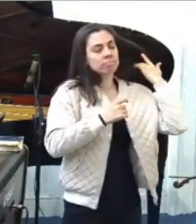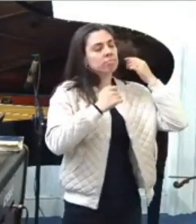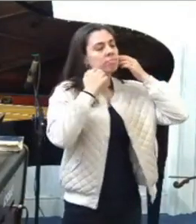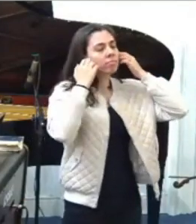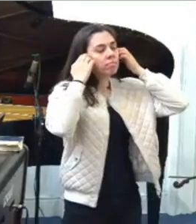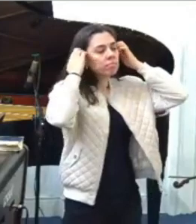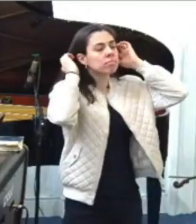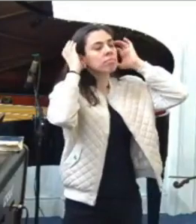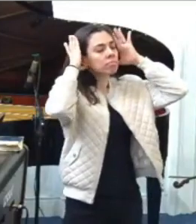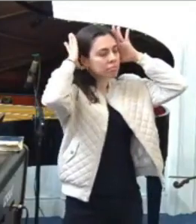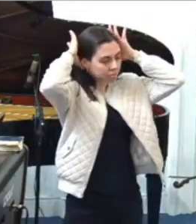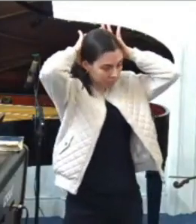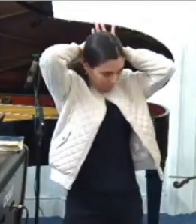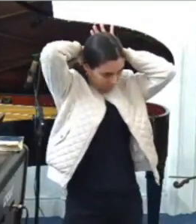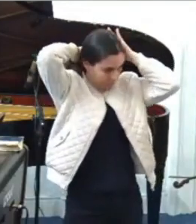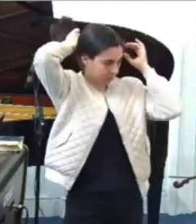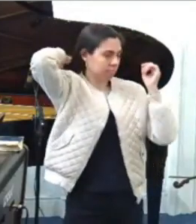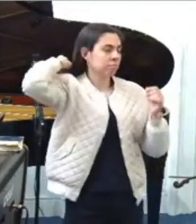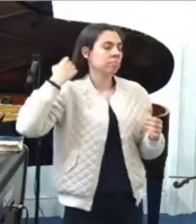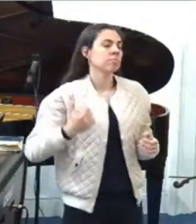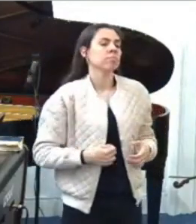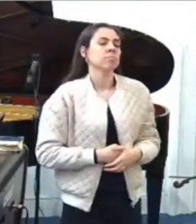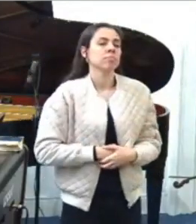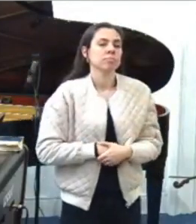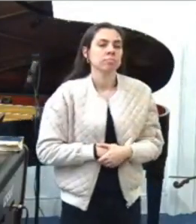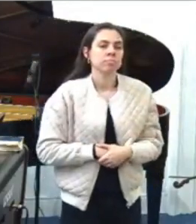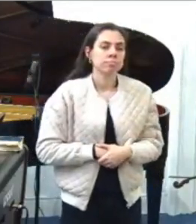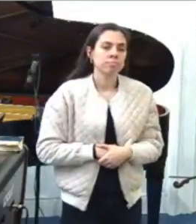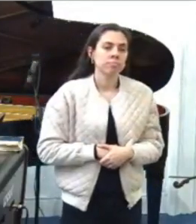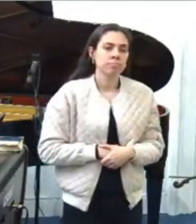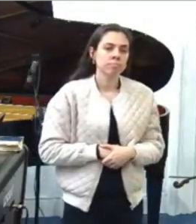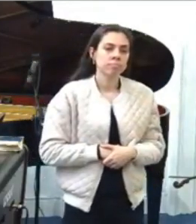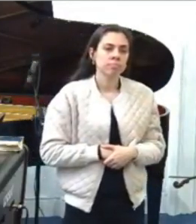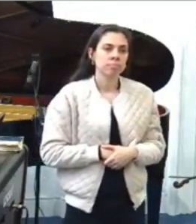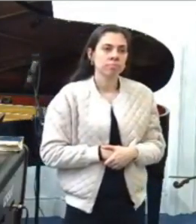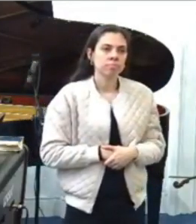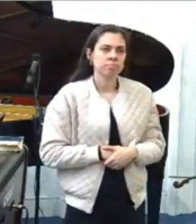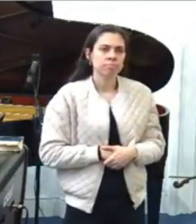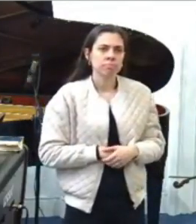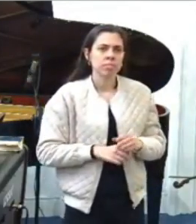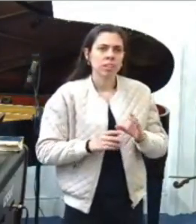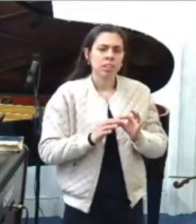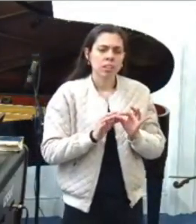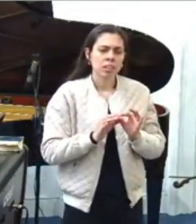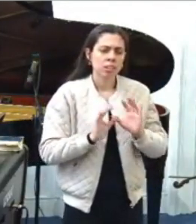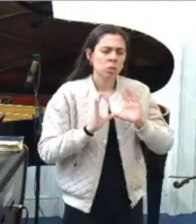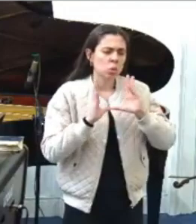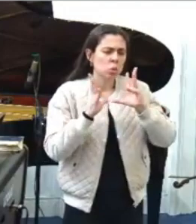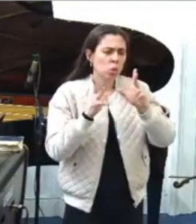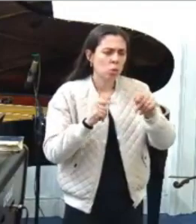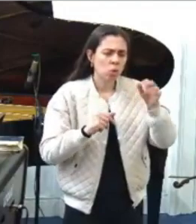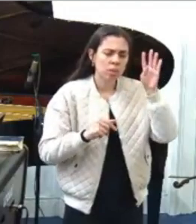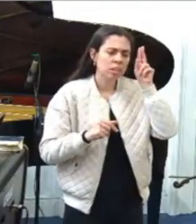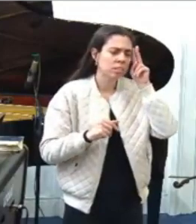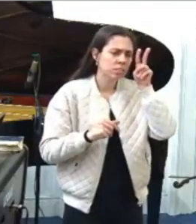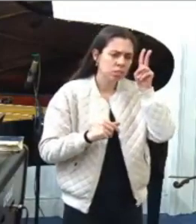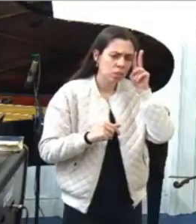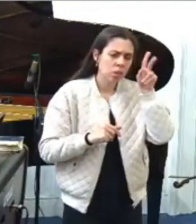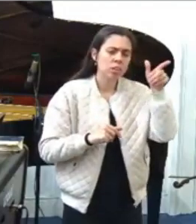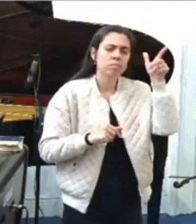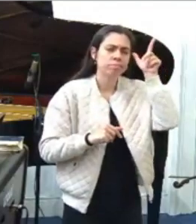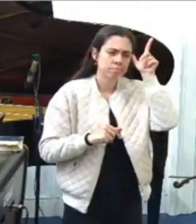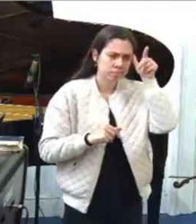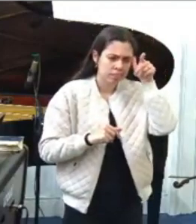em Gênesis capítulo 3, versículo 15. Então Satanás, ao longo de toda a história, sempre tentou destruir